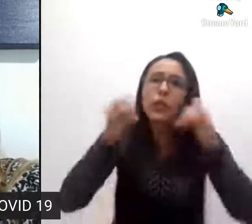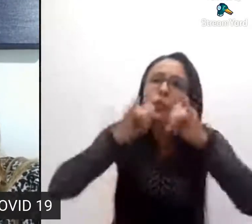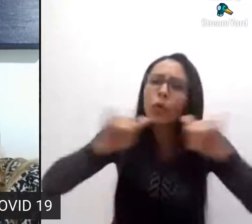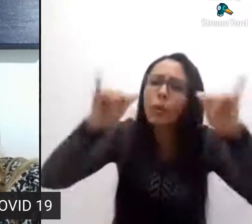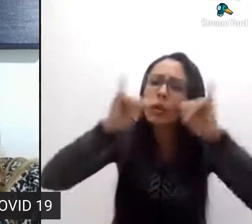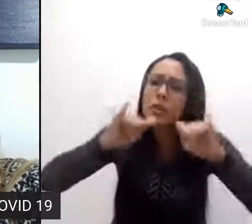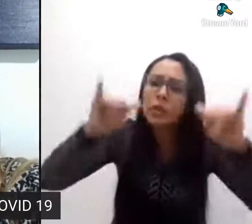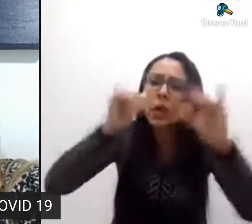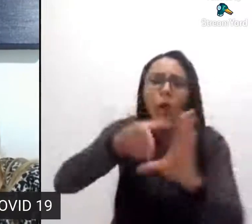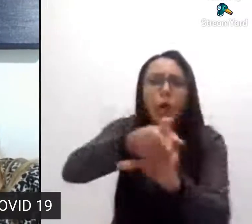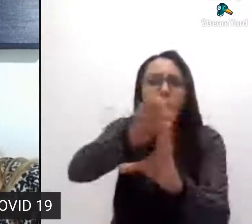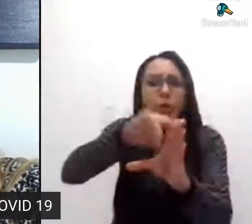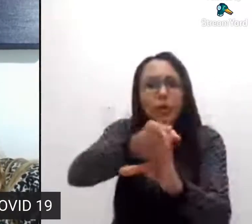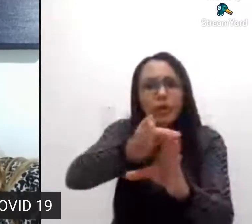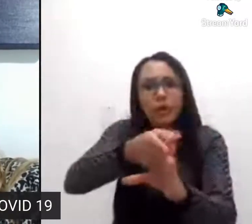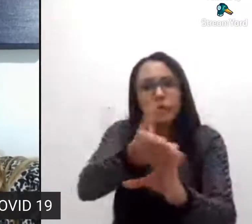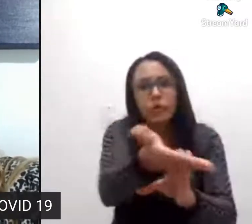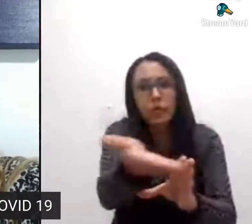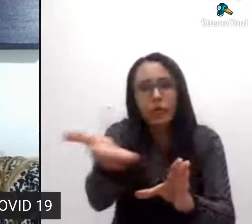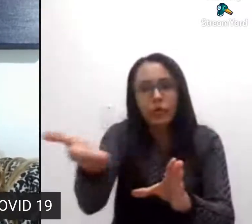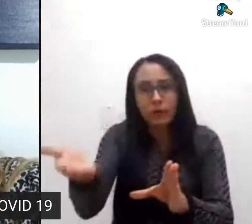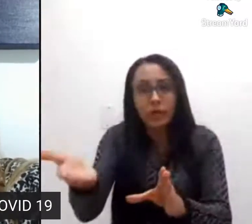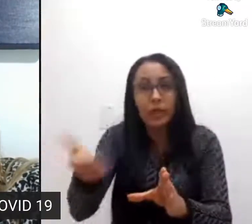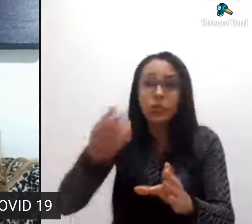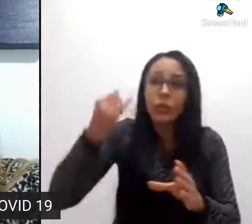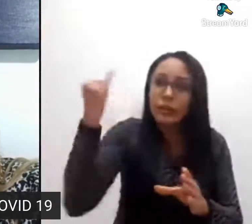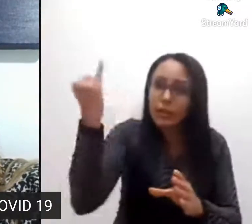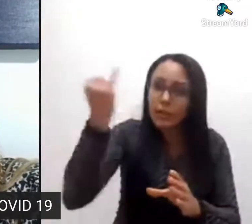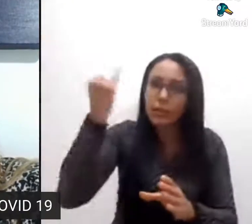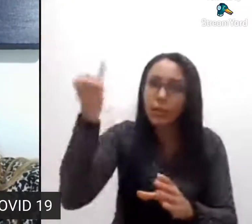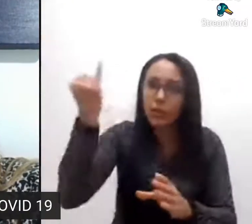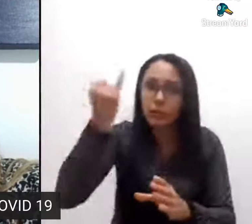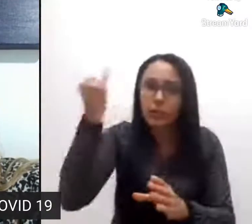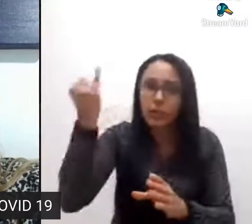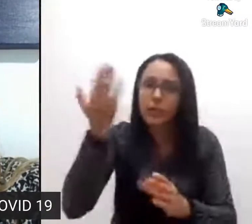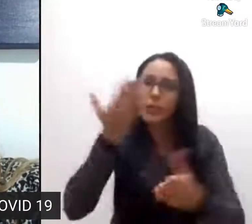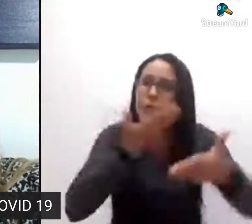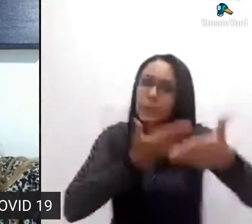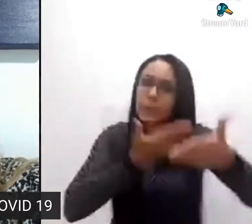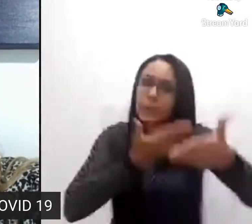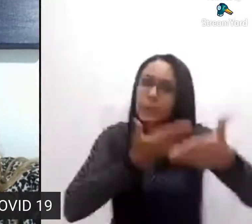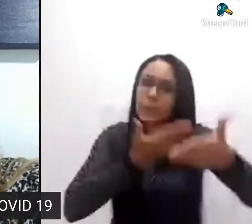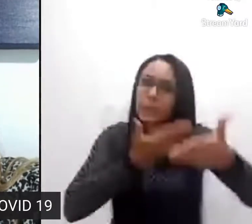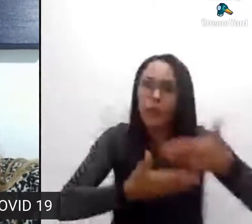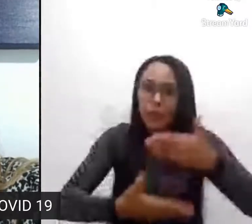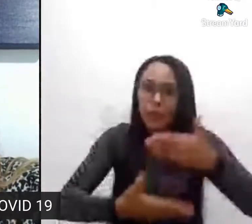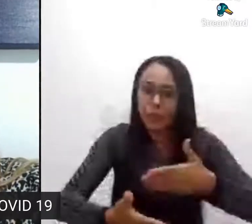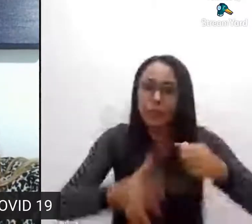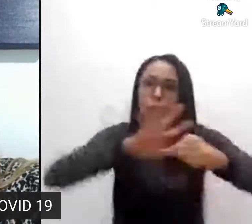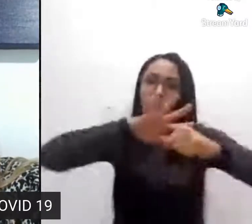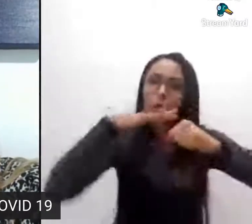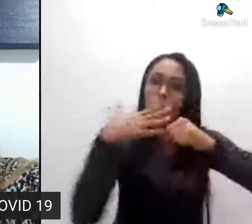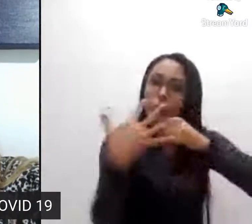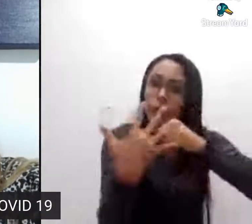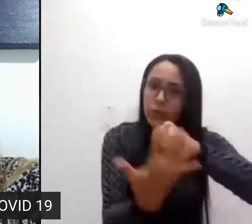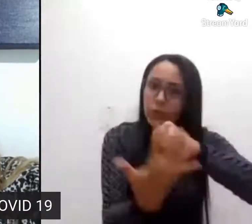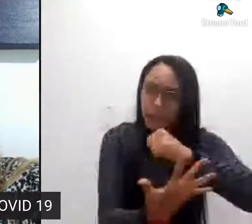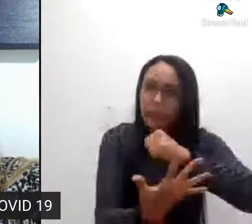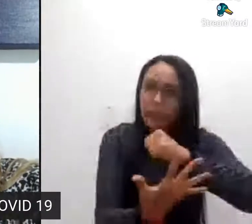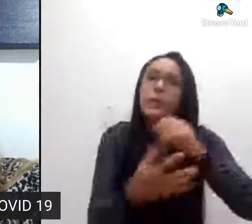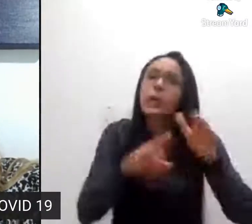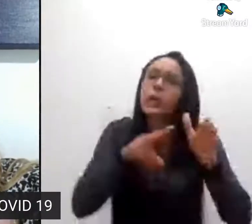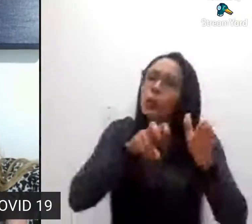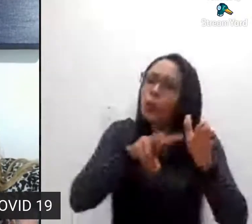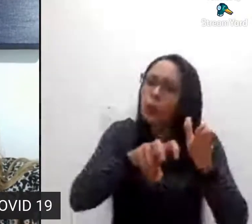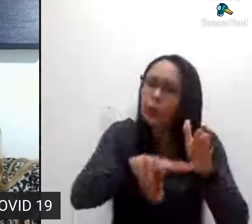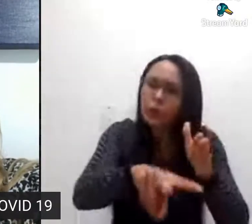orientações que são imprescindíveis para essa convivência com a Covid, para a convivência com o vírus e